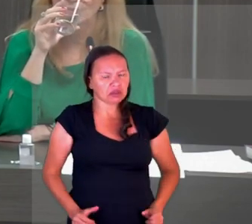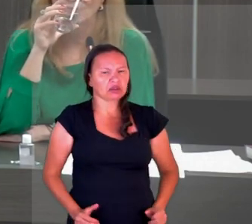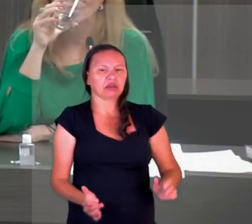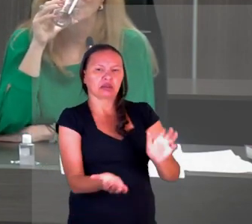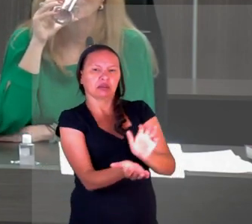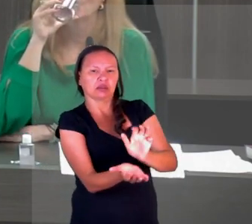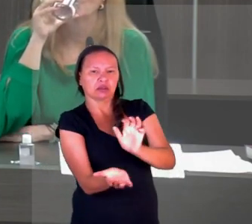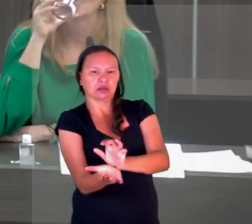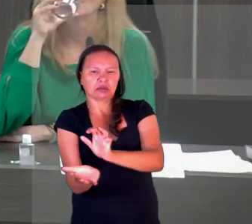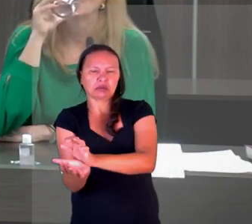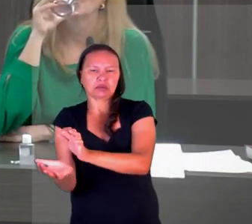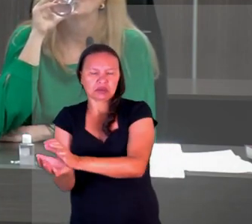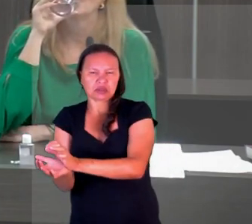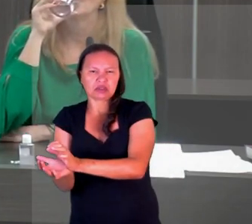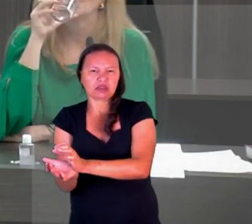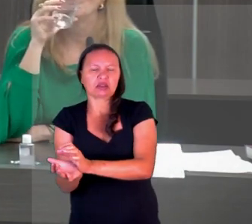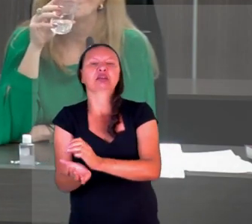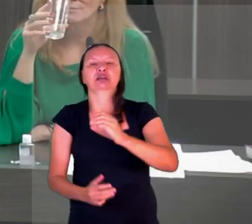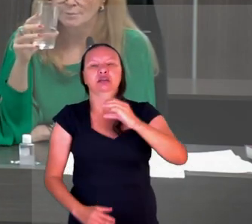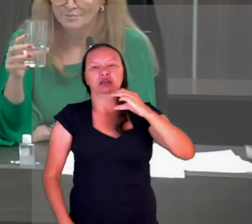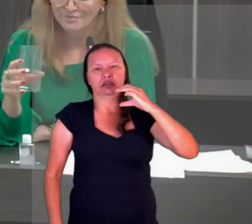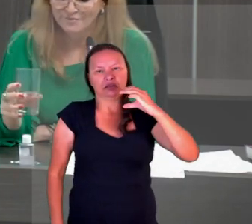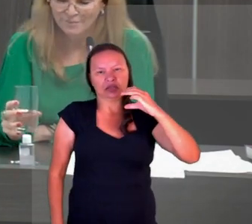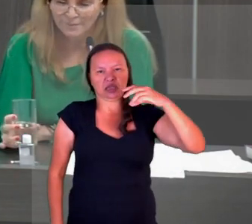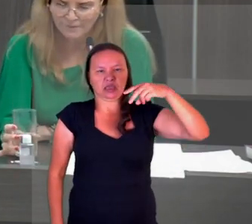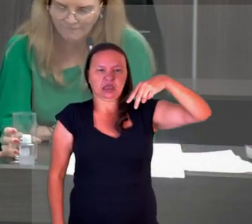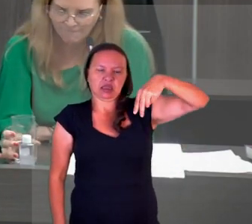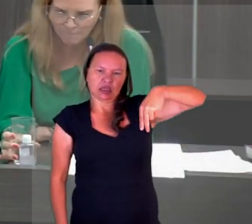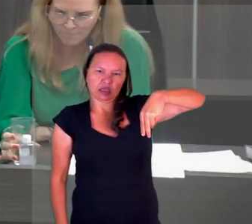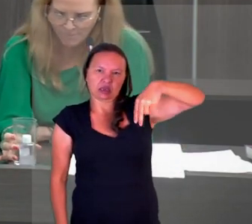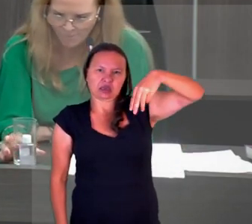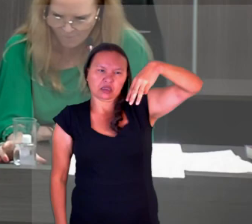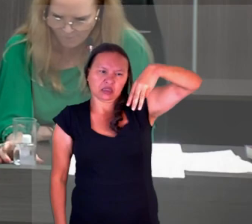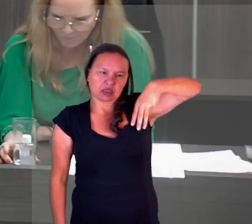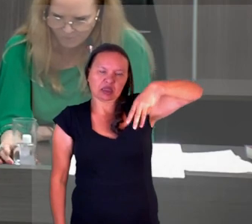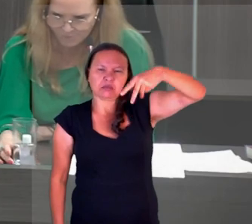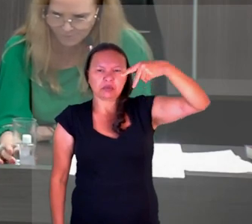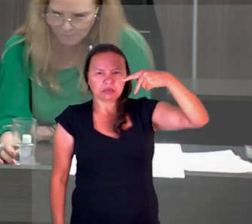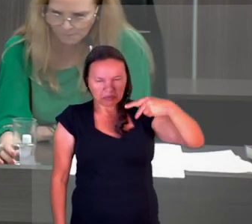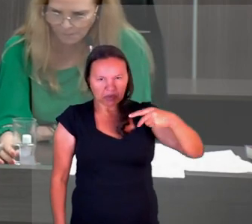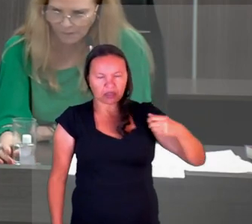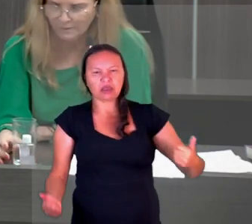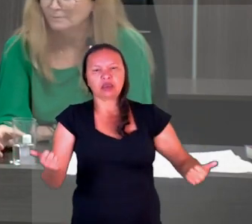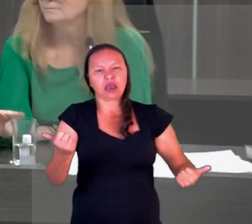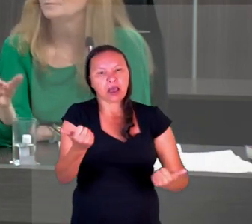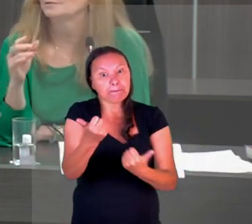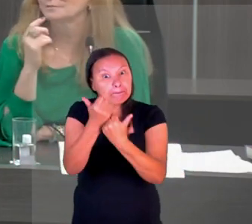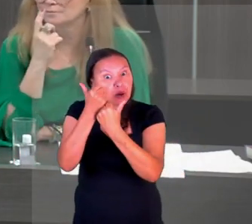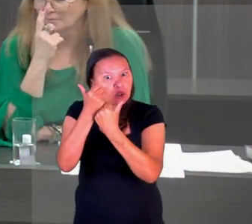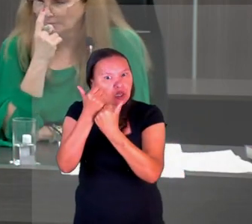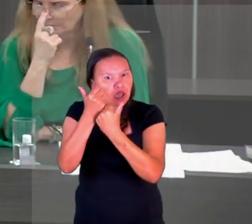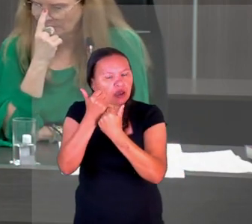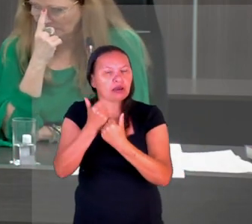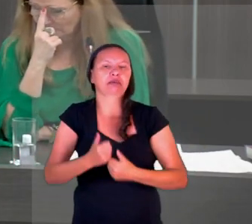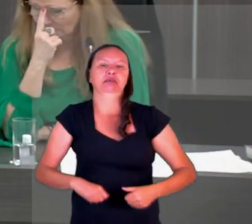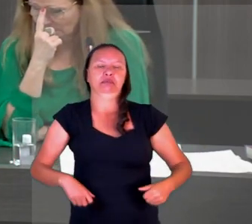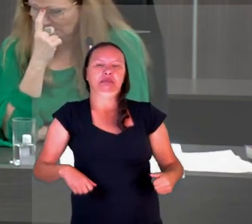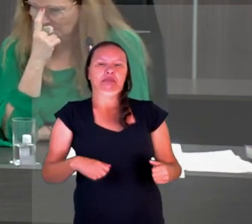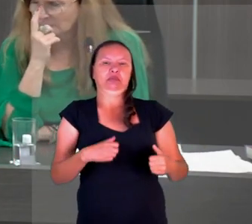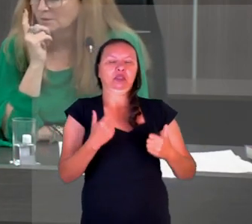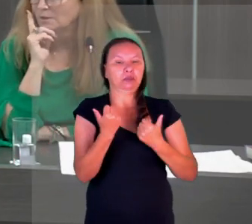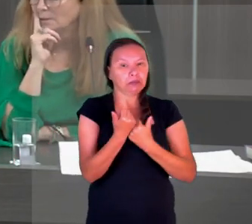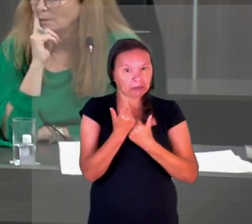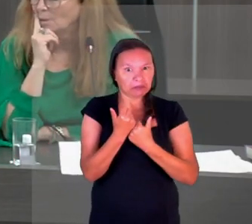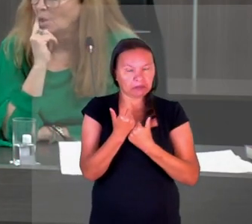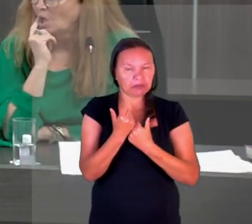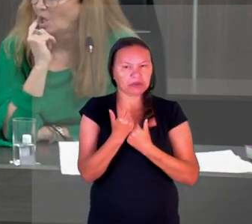papel do próprio cnmp começar incentivar esse suporte essa capacitação para que a gente possa eh e aqui